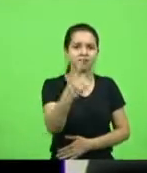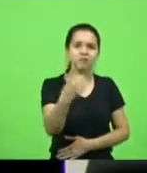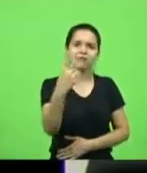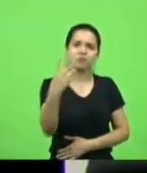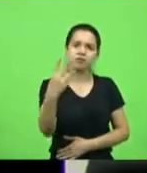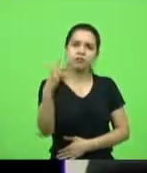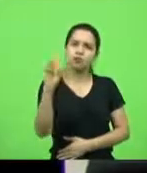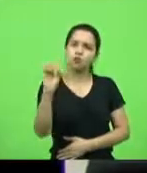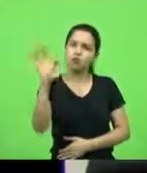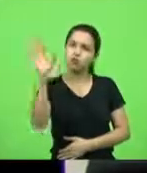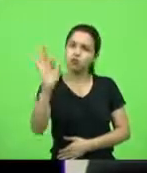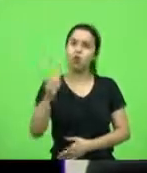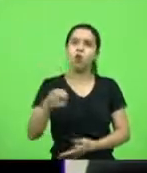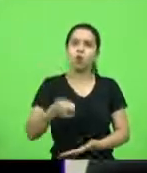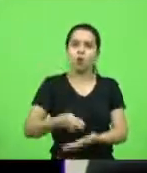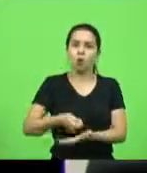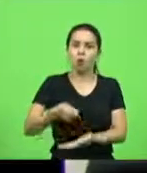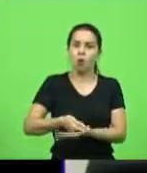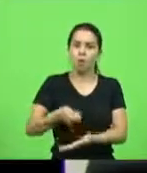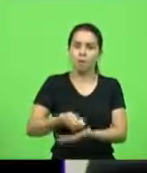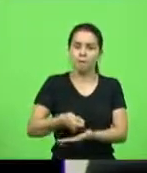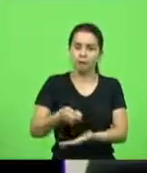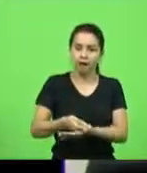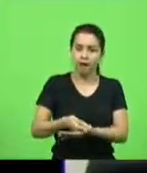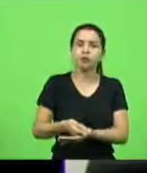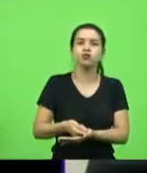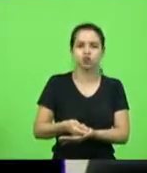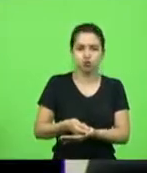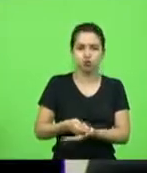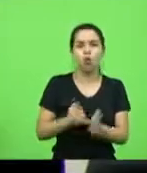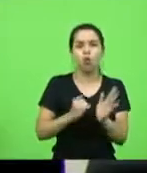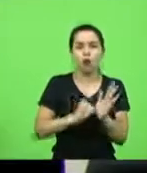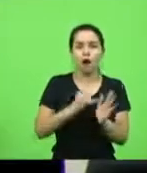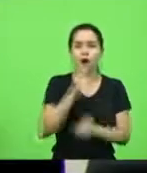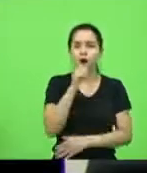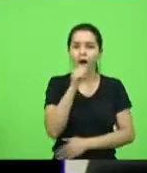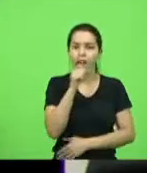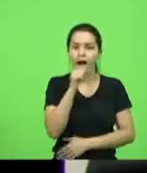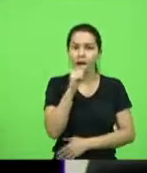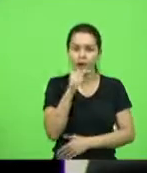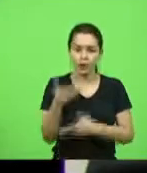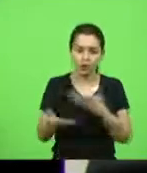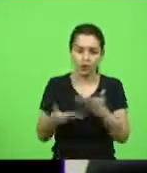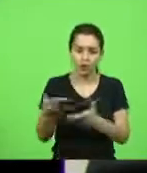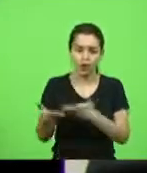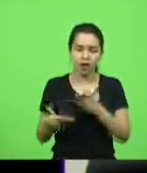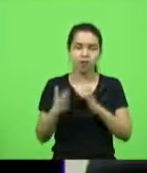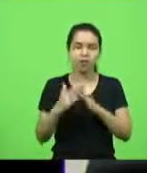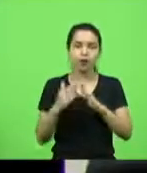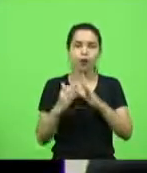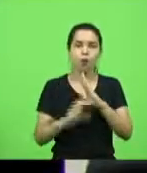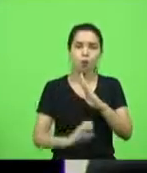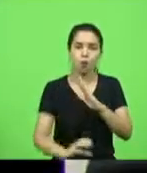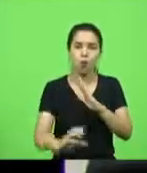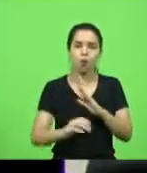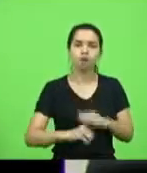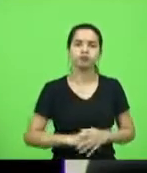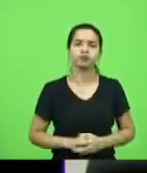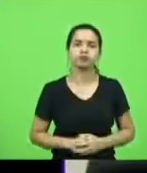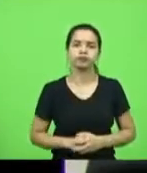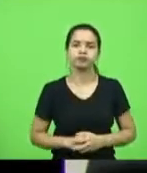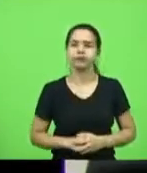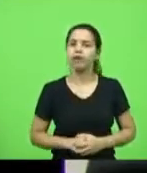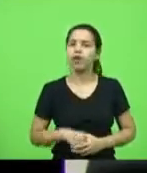é cobrado em cima da tarifa da água para o tratamento de esgoto um escárnio um deboche